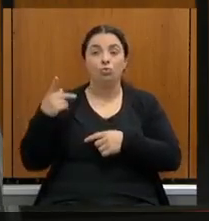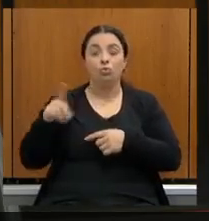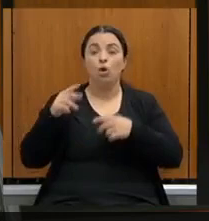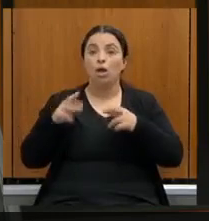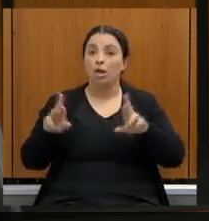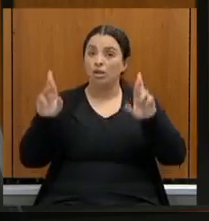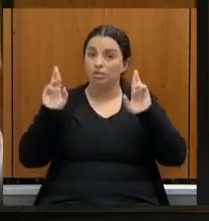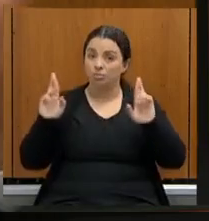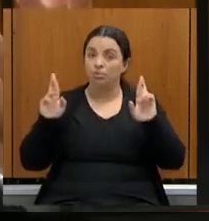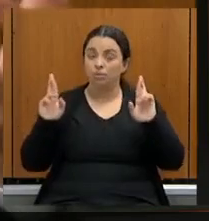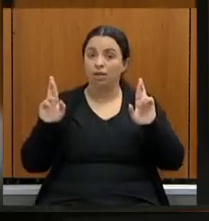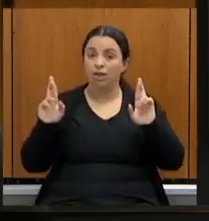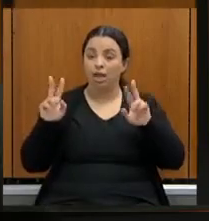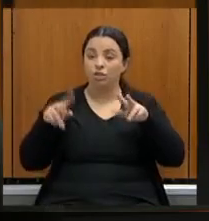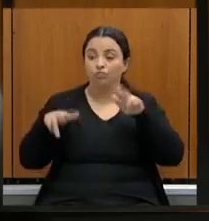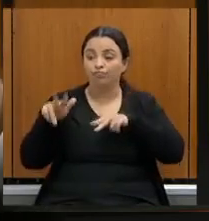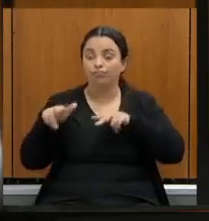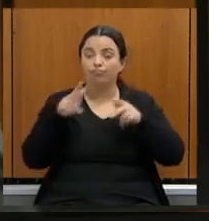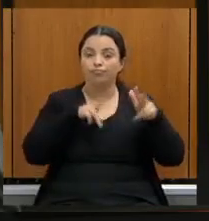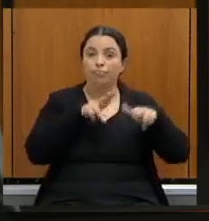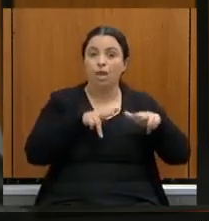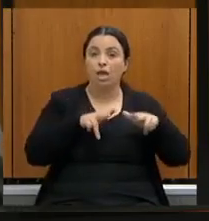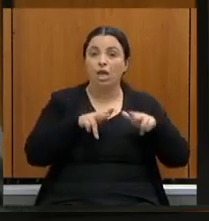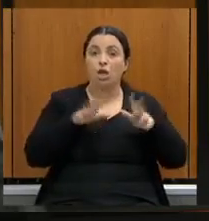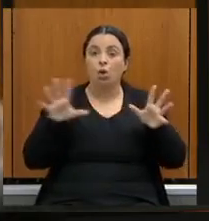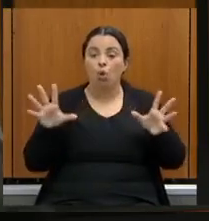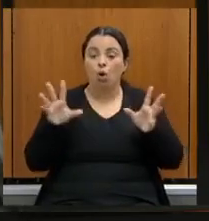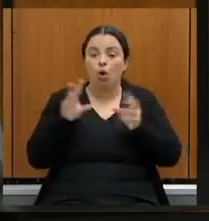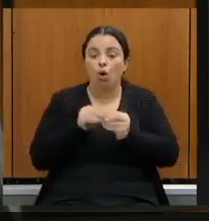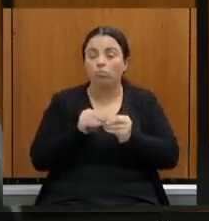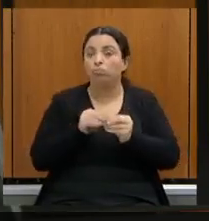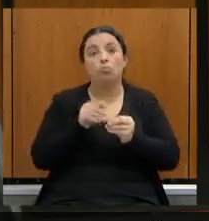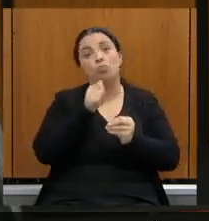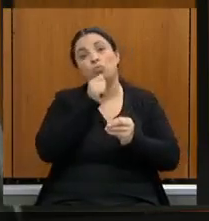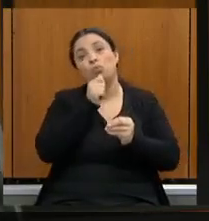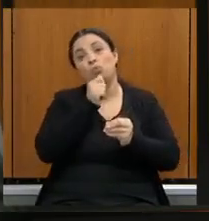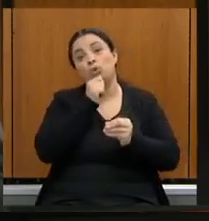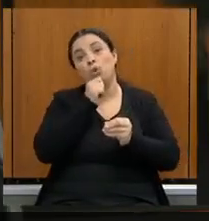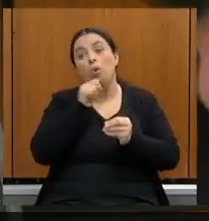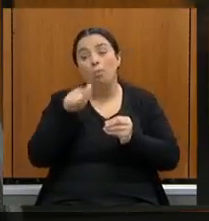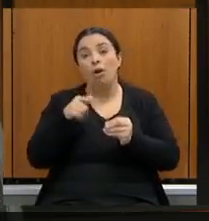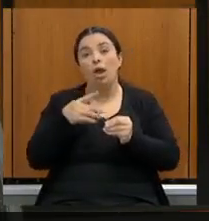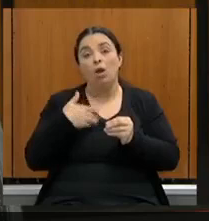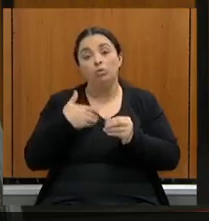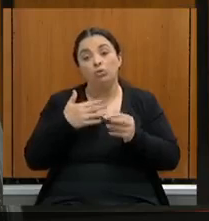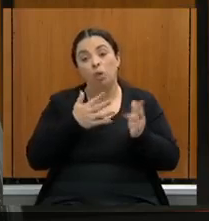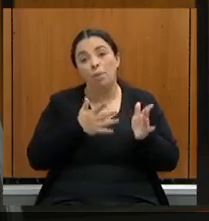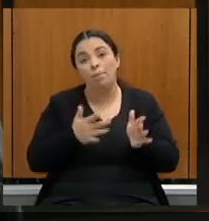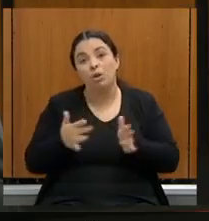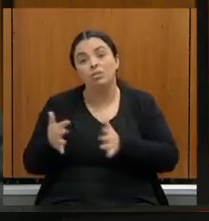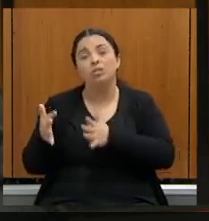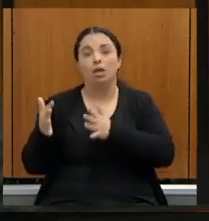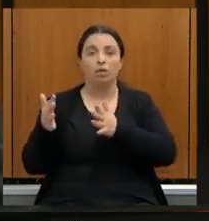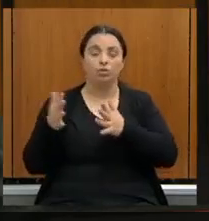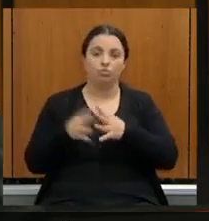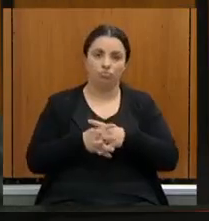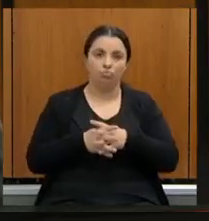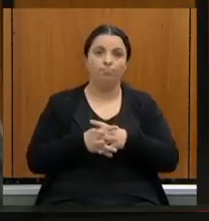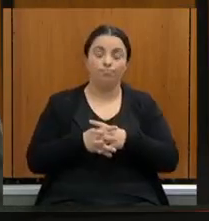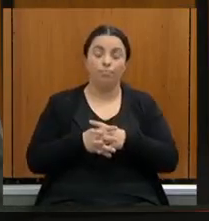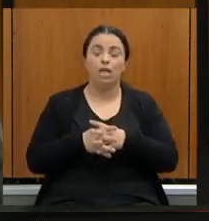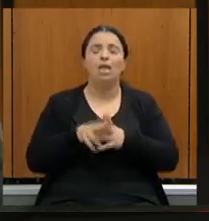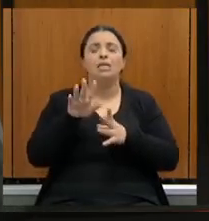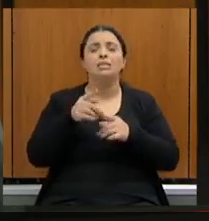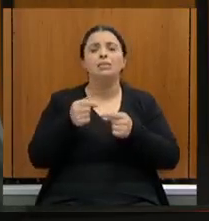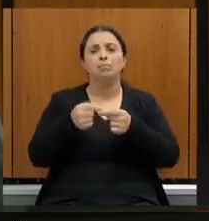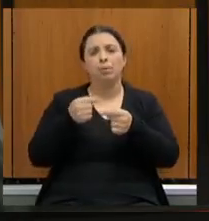resumo disso, eu e eu ainda não tenho, porque está em processo, mas esses são os passos, que estão sendo tomados. E na semana passada, na quinta-feira,